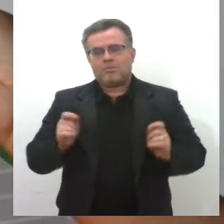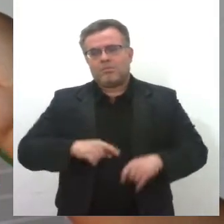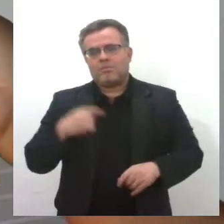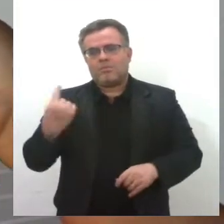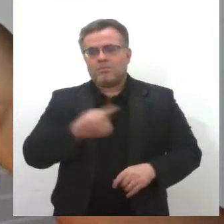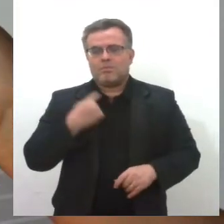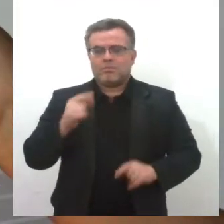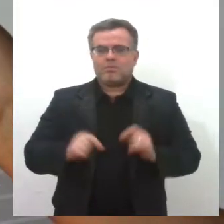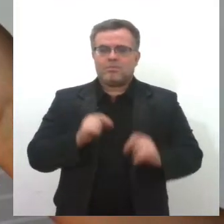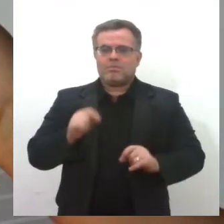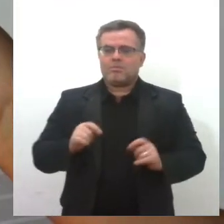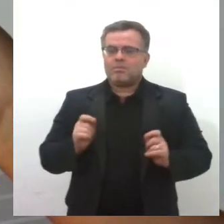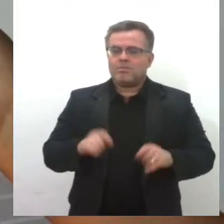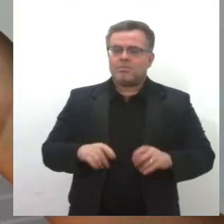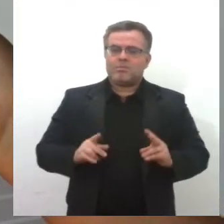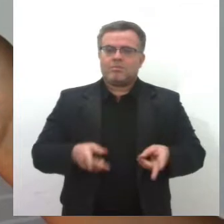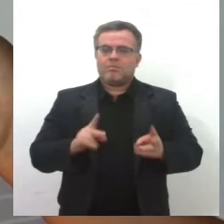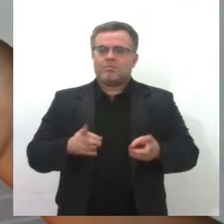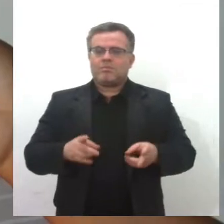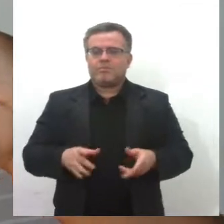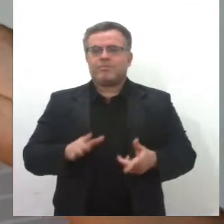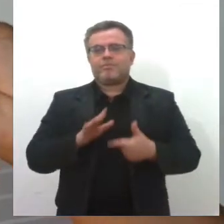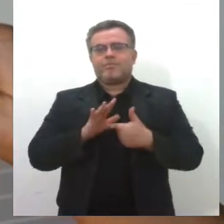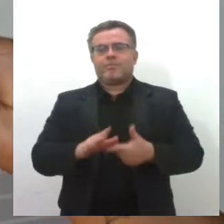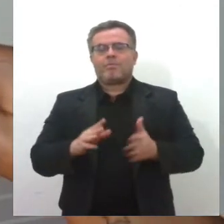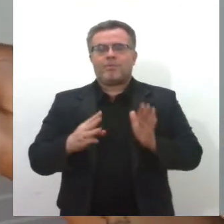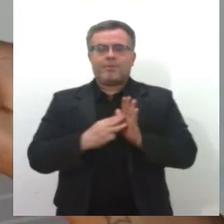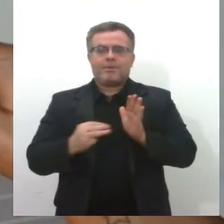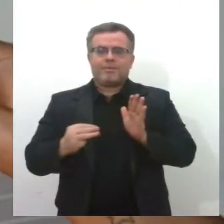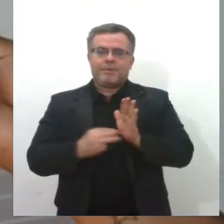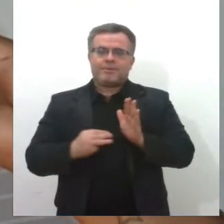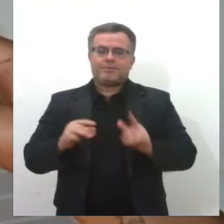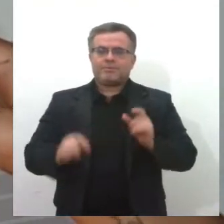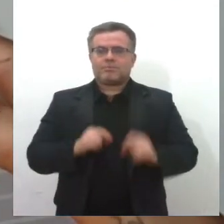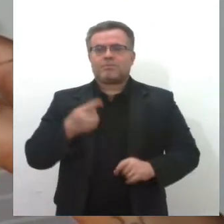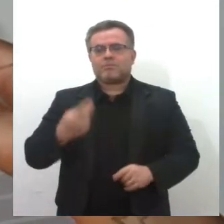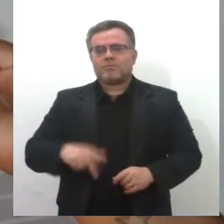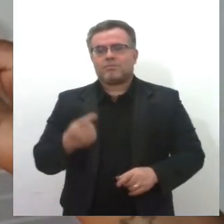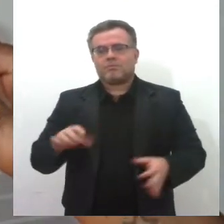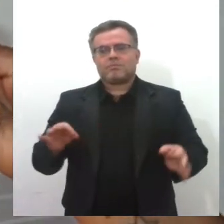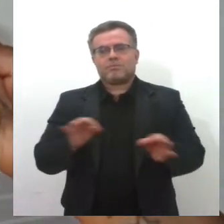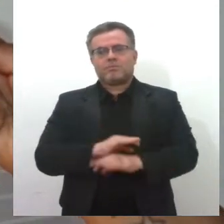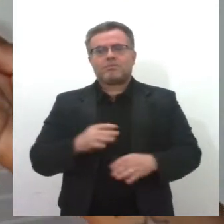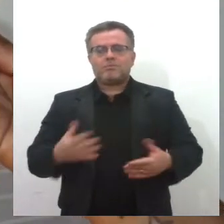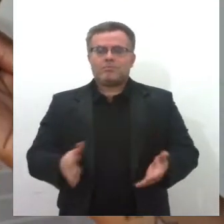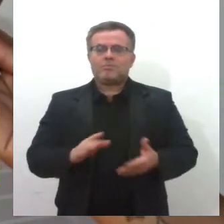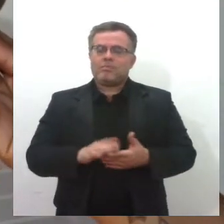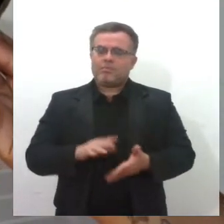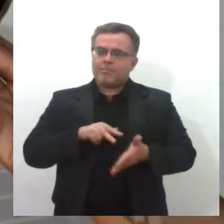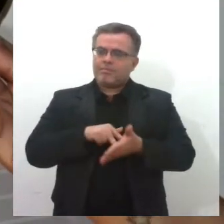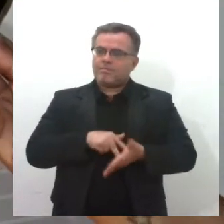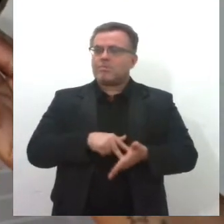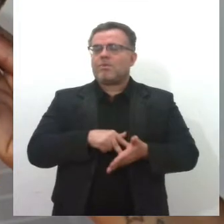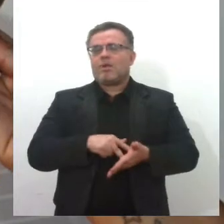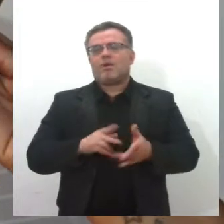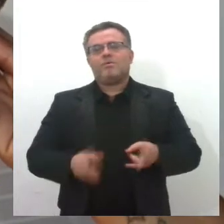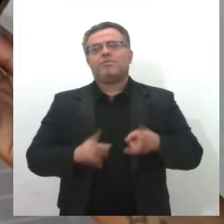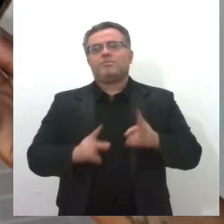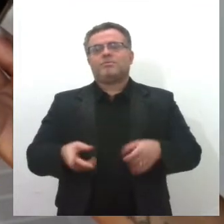enfim. Esse é mais um mérito do governo do Estado de Sergipe, da rígida política